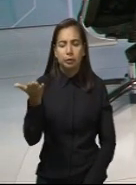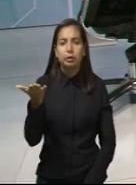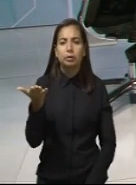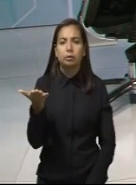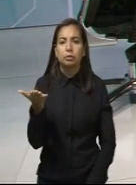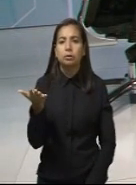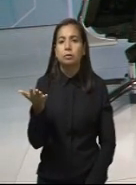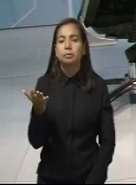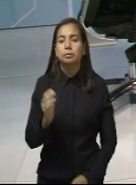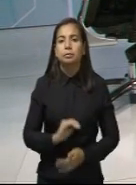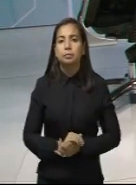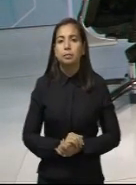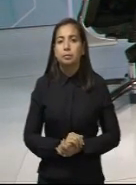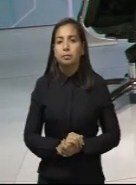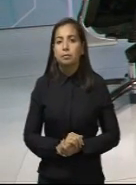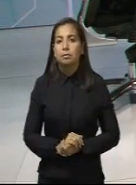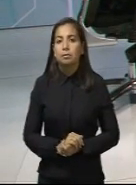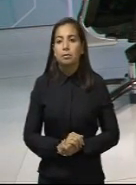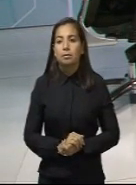tempo.